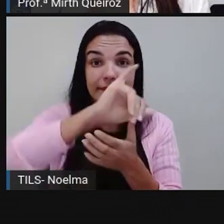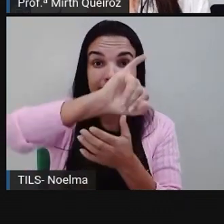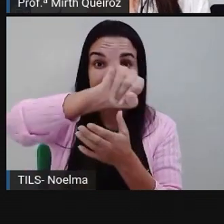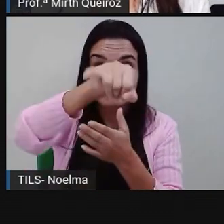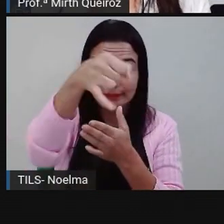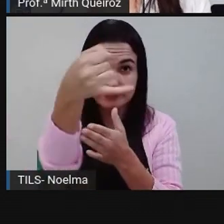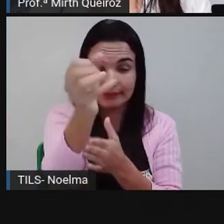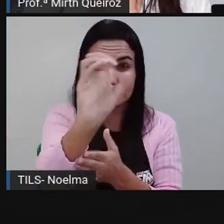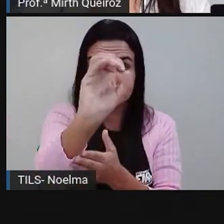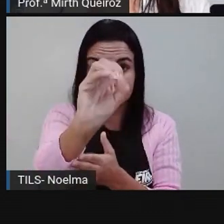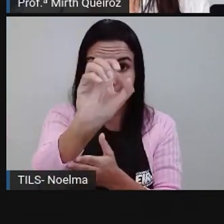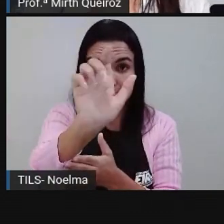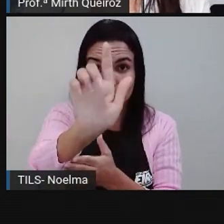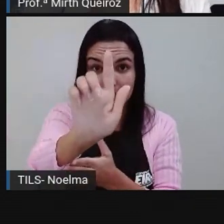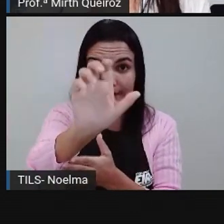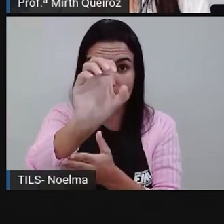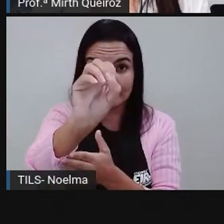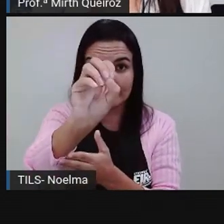Jogou. Jogou.